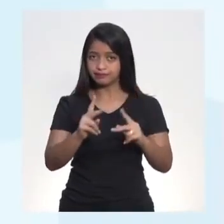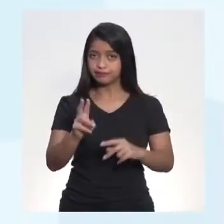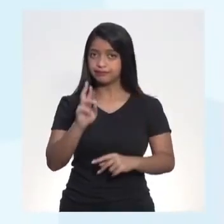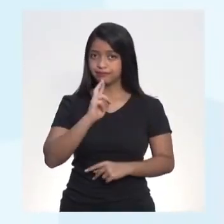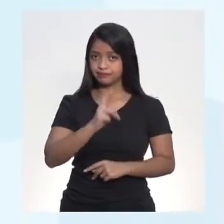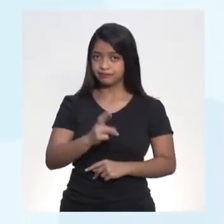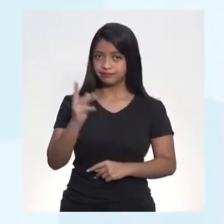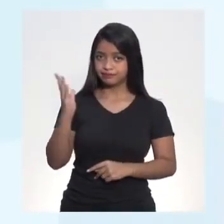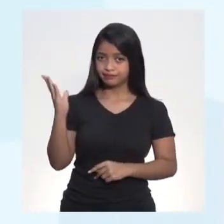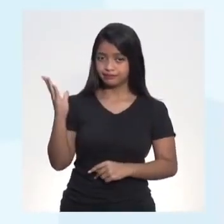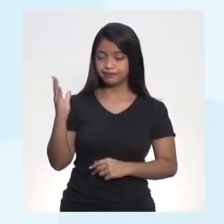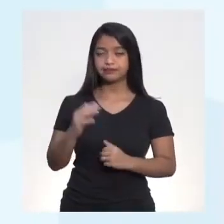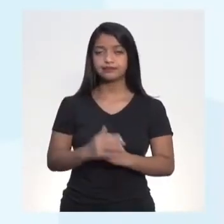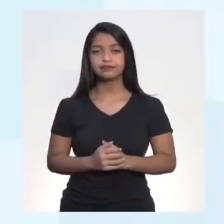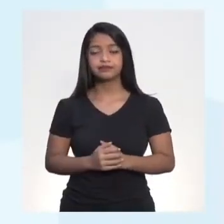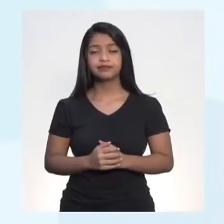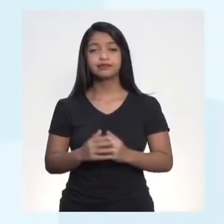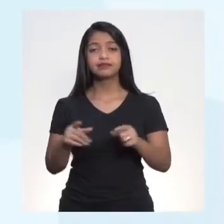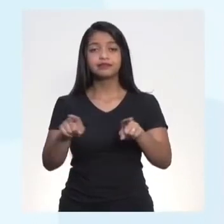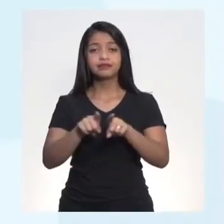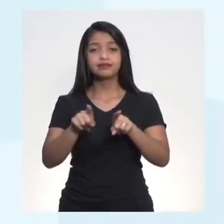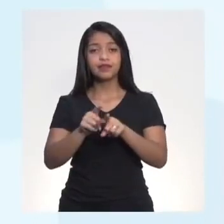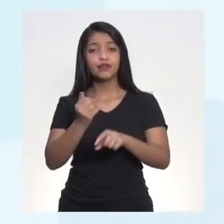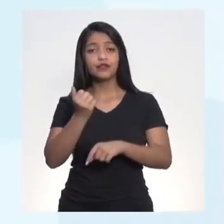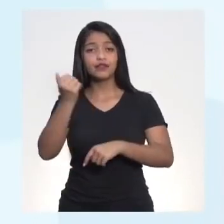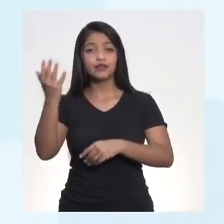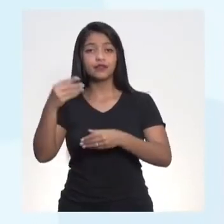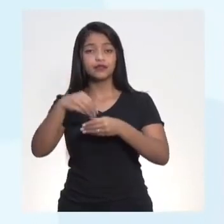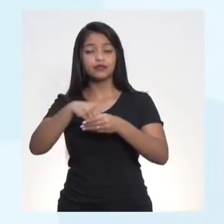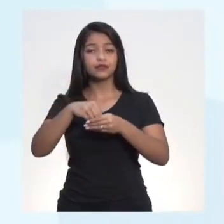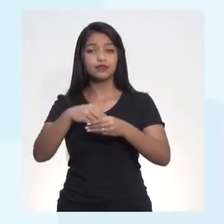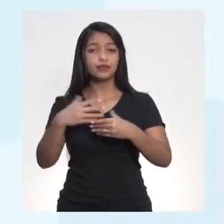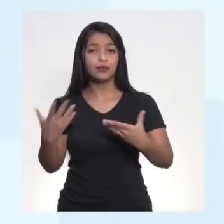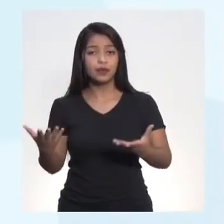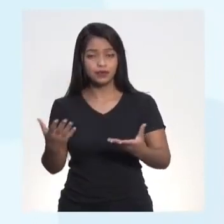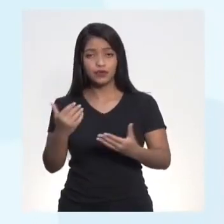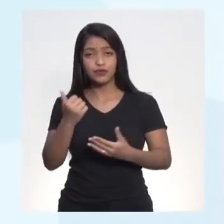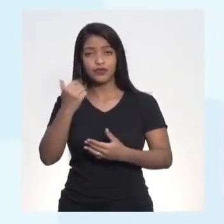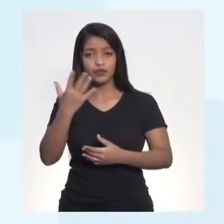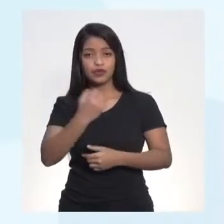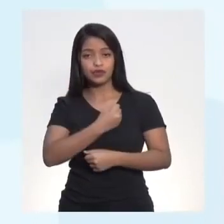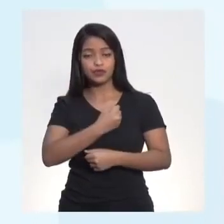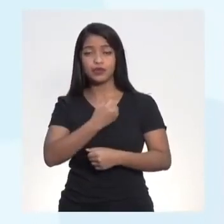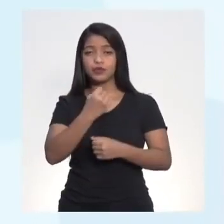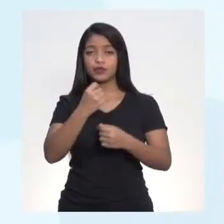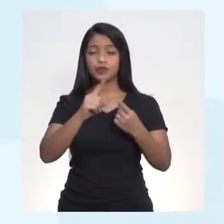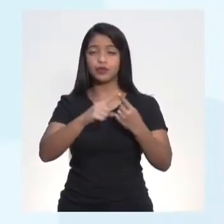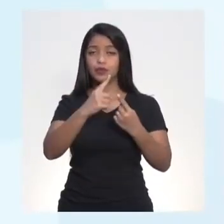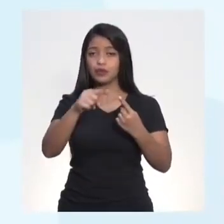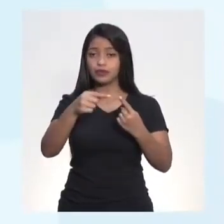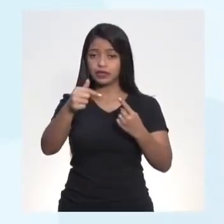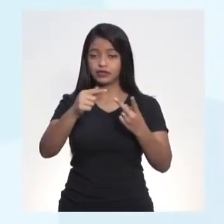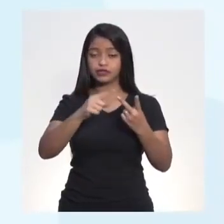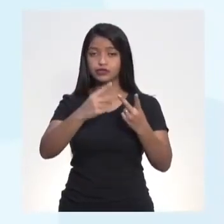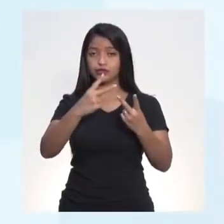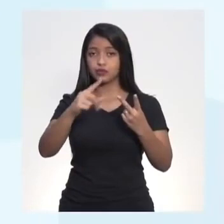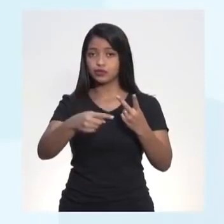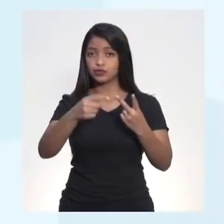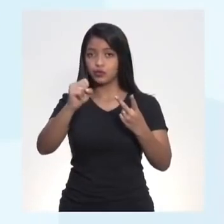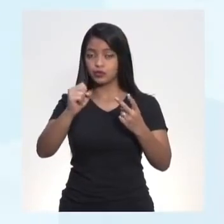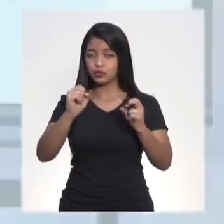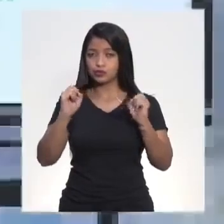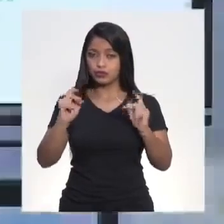E aí eu vou ter como externo 1 e 7, 2 e 8 como resposta. Então, o que eu